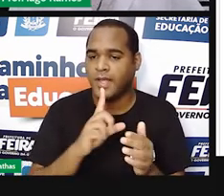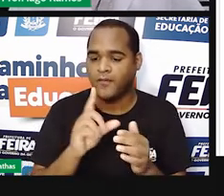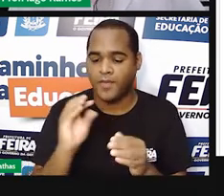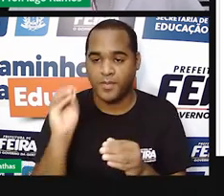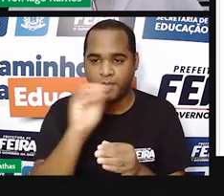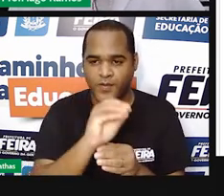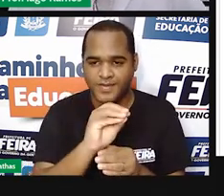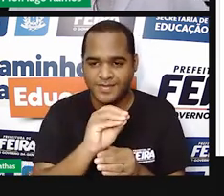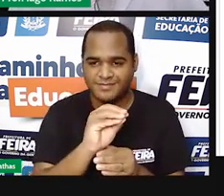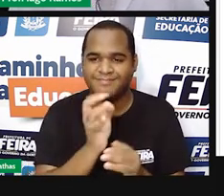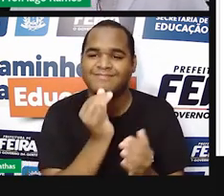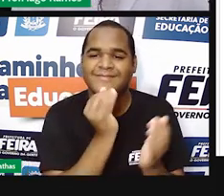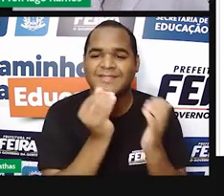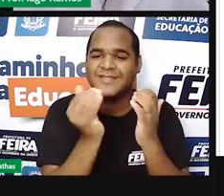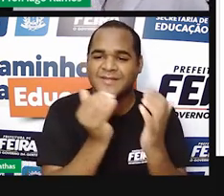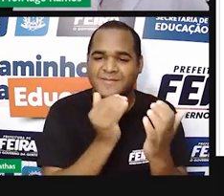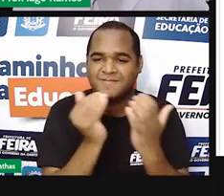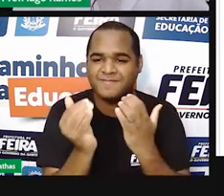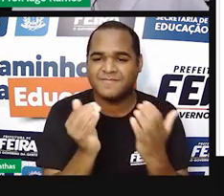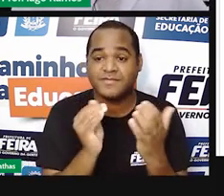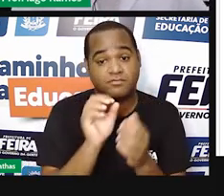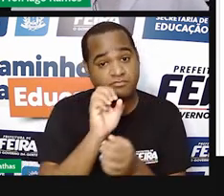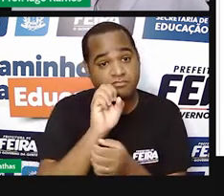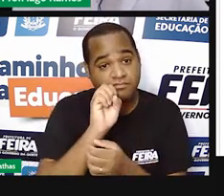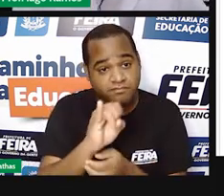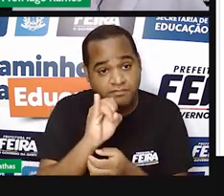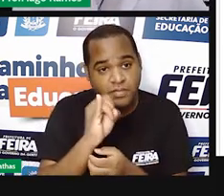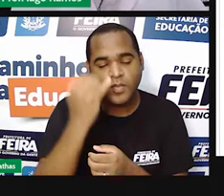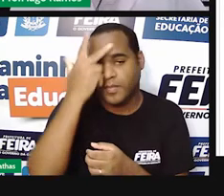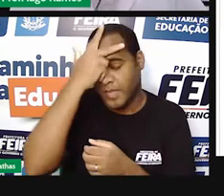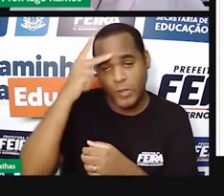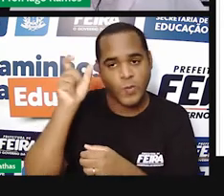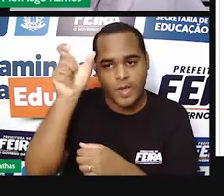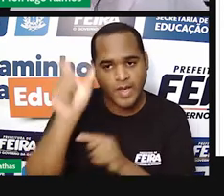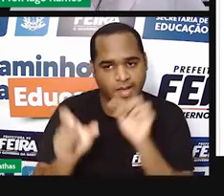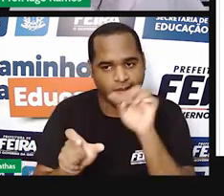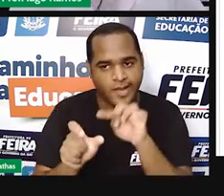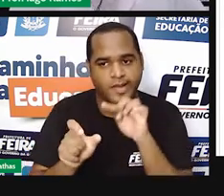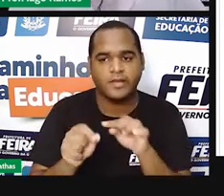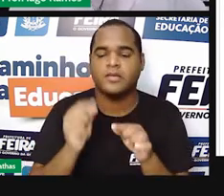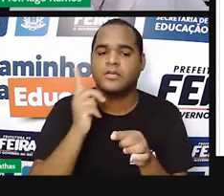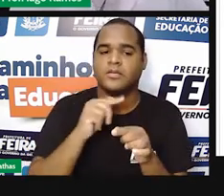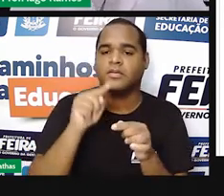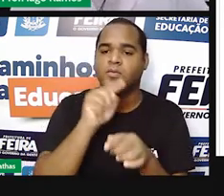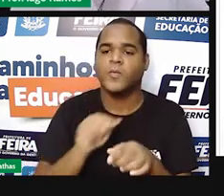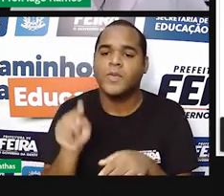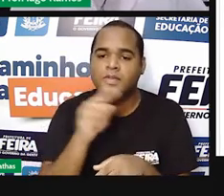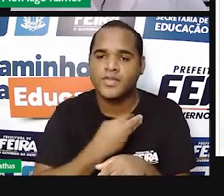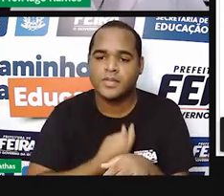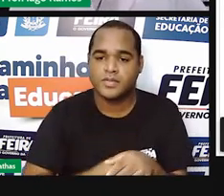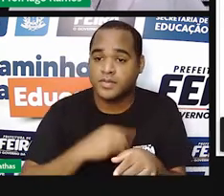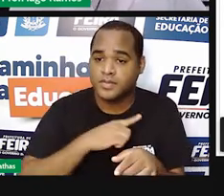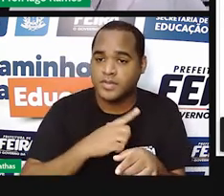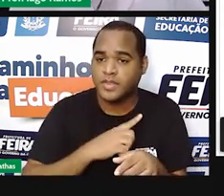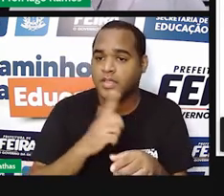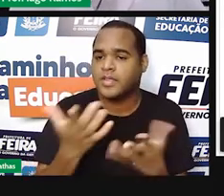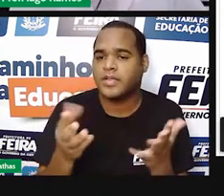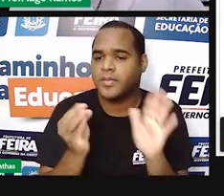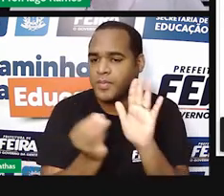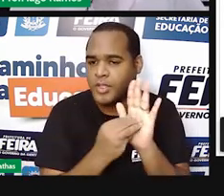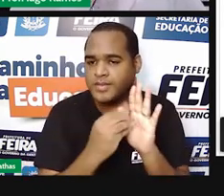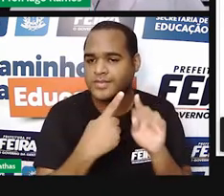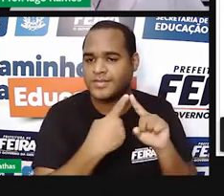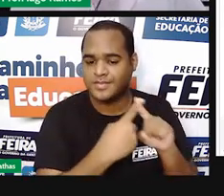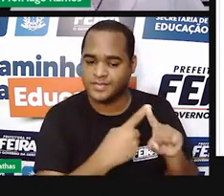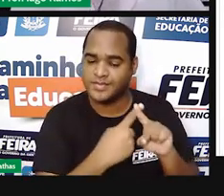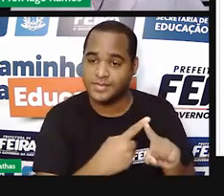por exemplo bom então se a pessoa que tá com círculo colocar aqui o o o